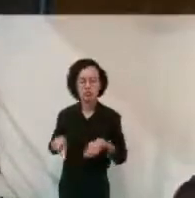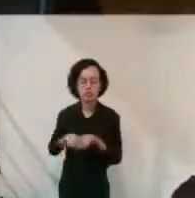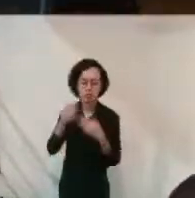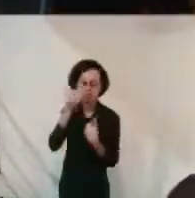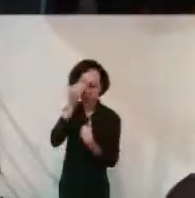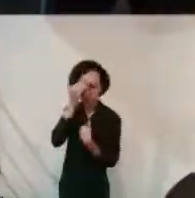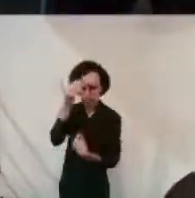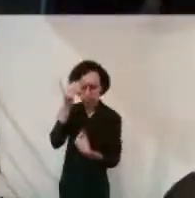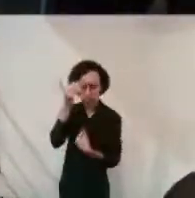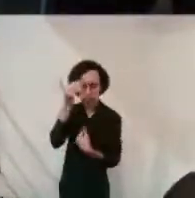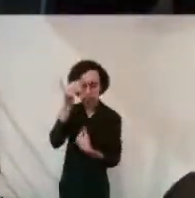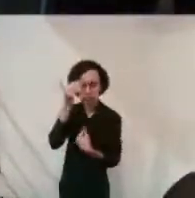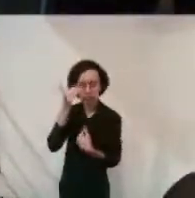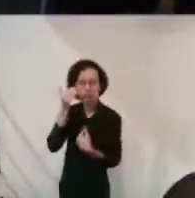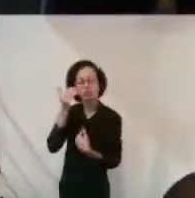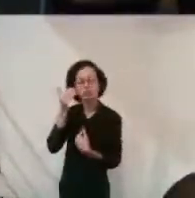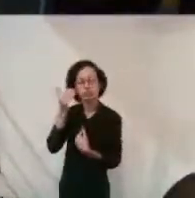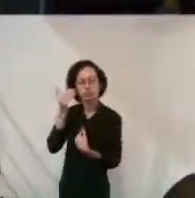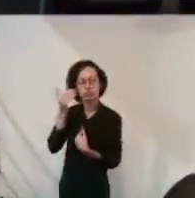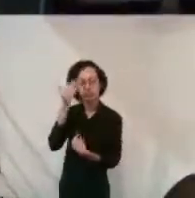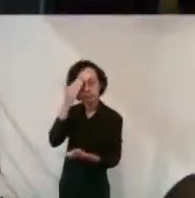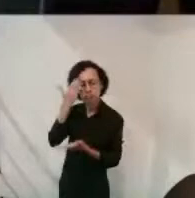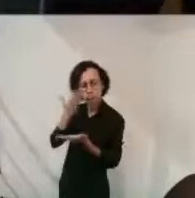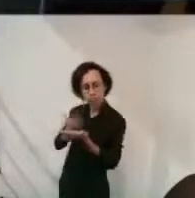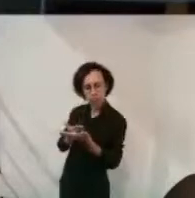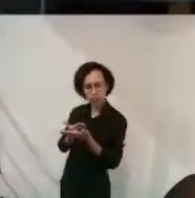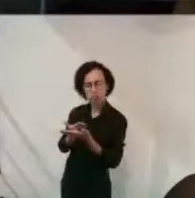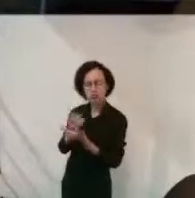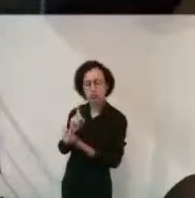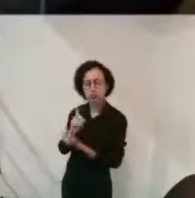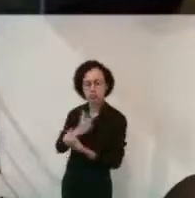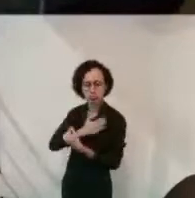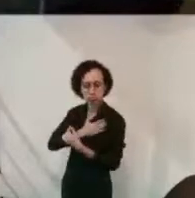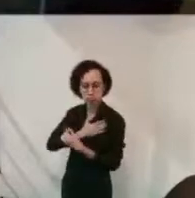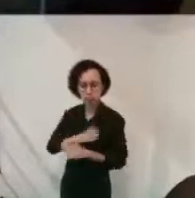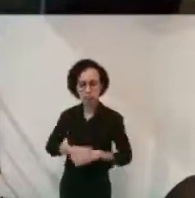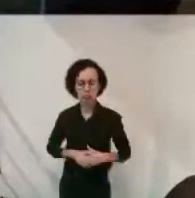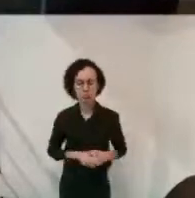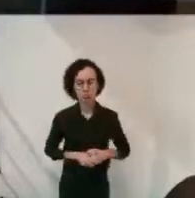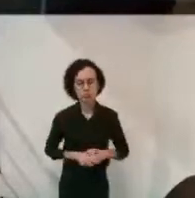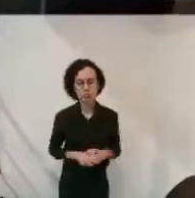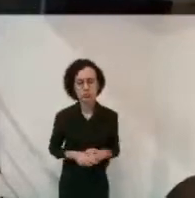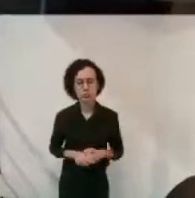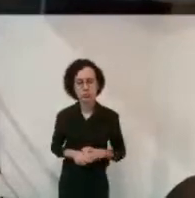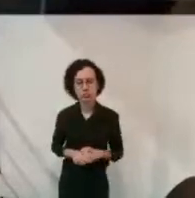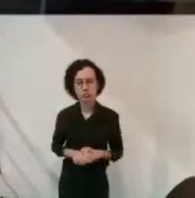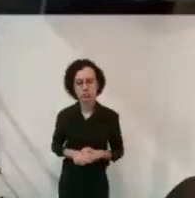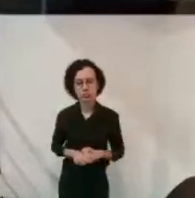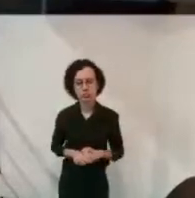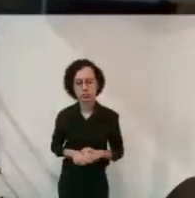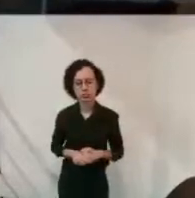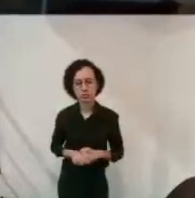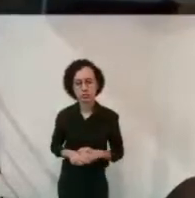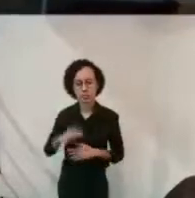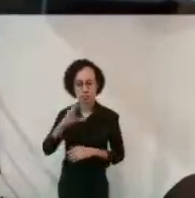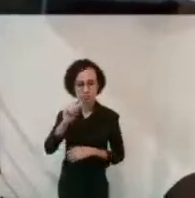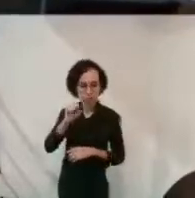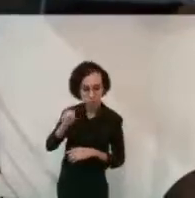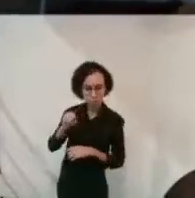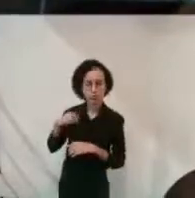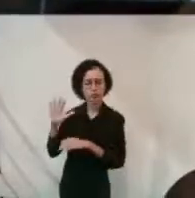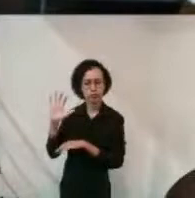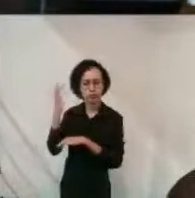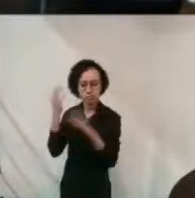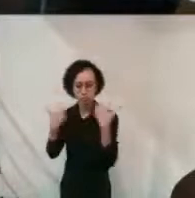Agradecer de coração a confiança depositada aqui, a minha pessoa também no CAU do Meio Ambiente, em realizar